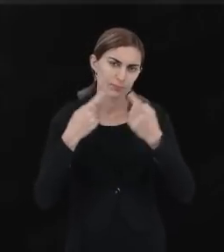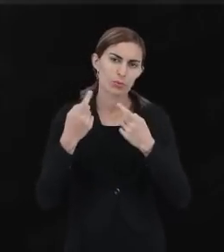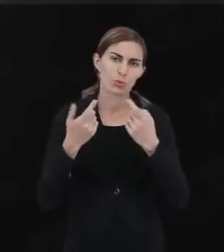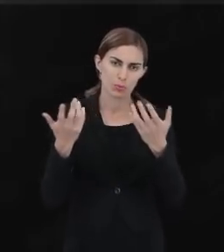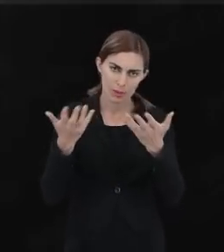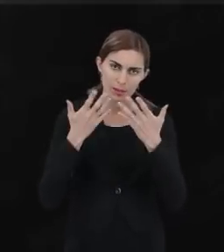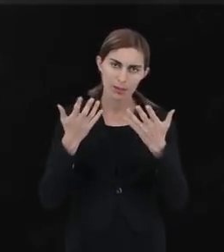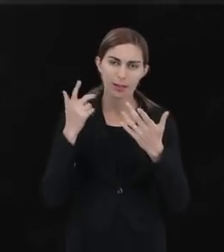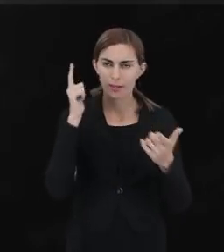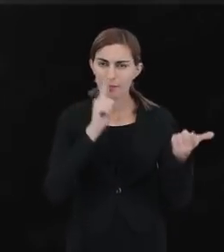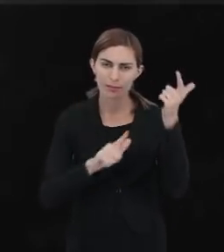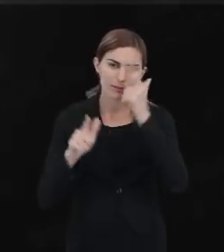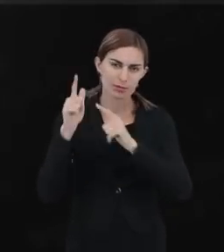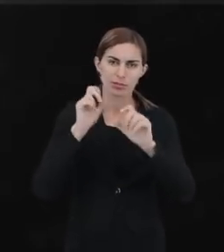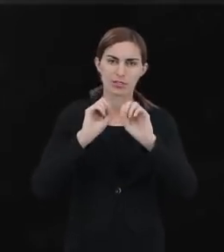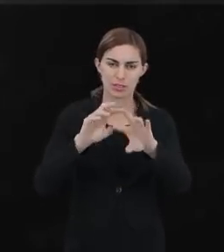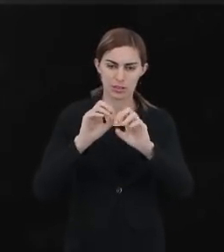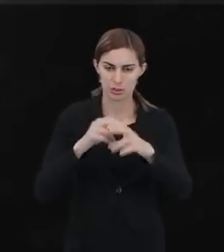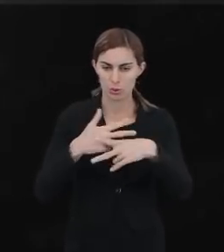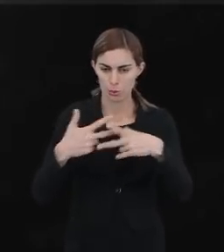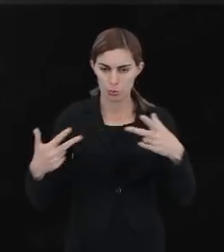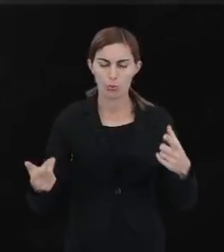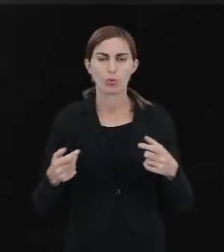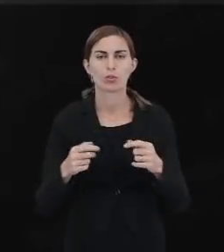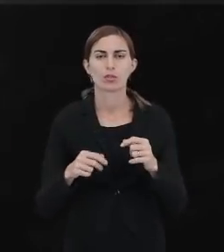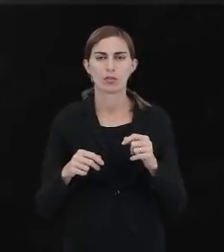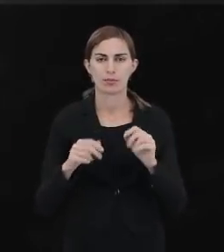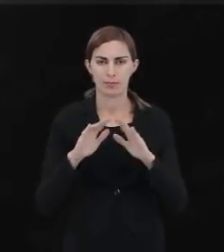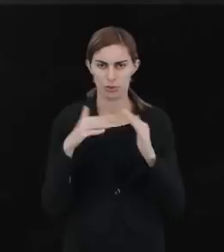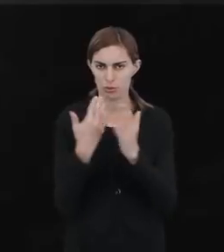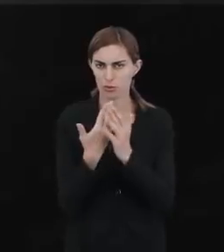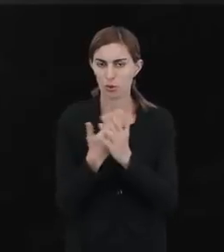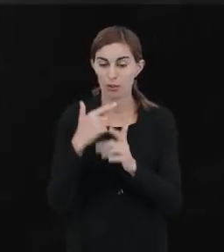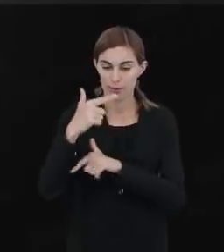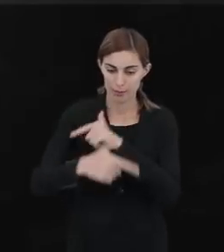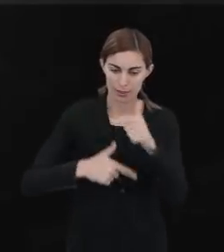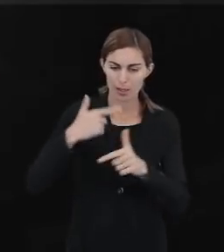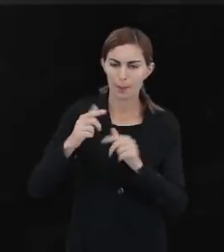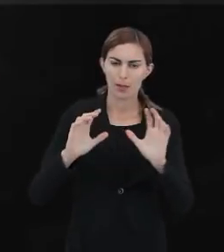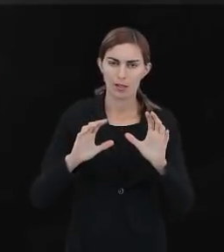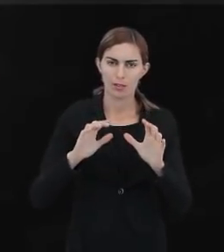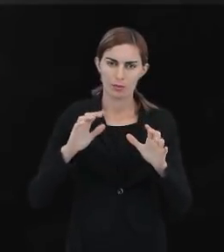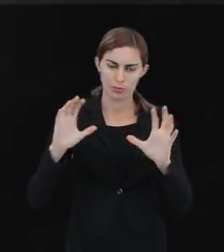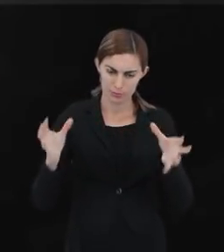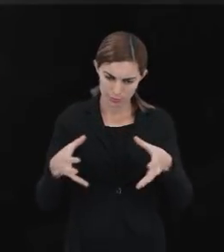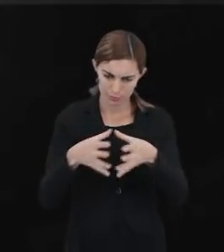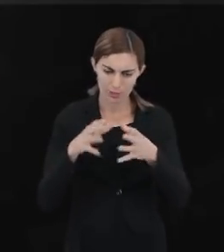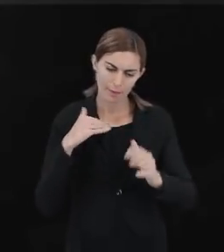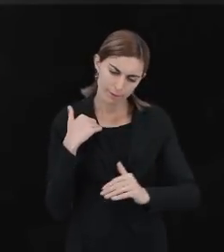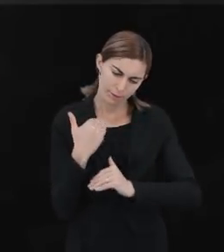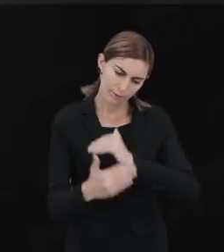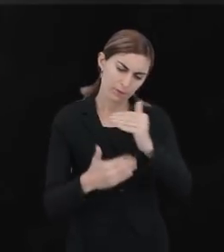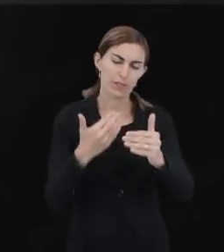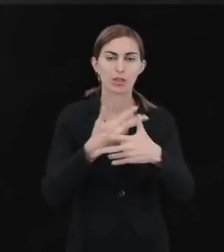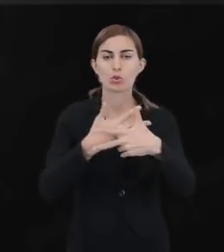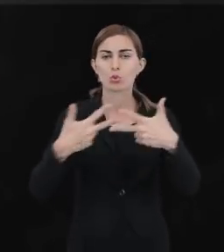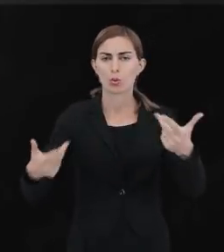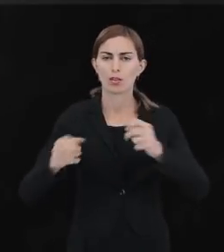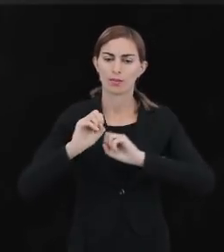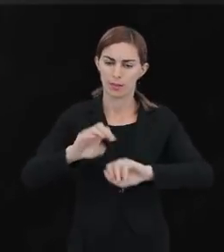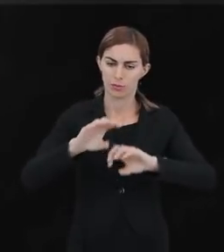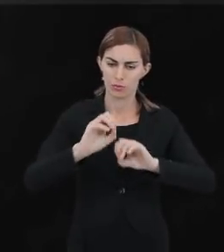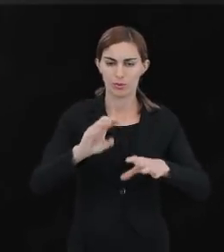perdido resultados educacionais para o âmbito da escola e fazer um trabalho coletivo de melhora de avanço na qualidade de ensino